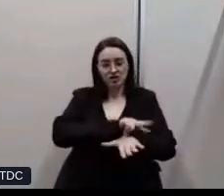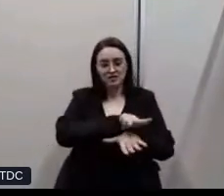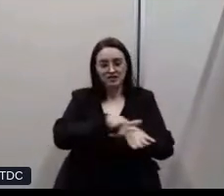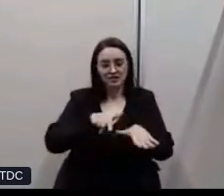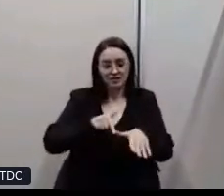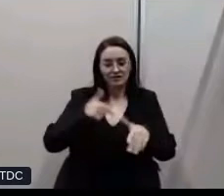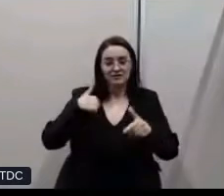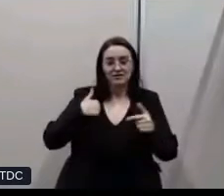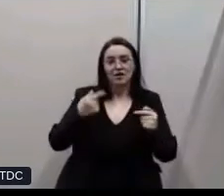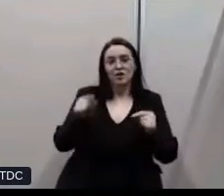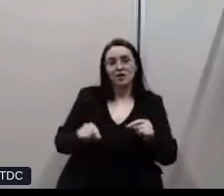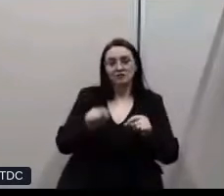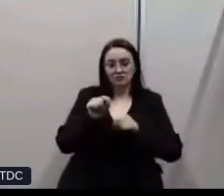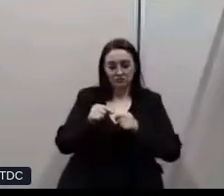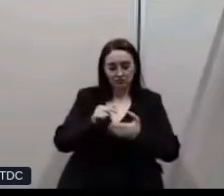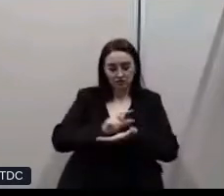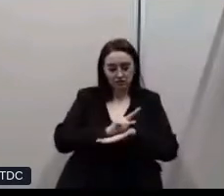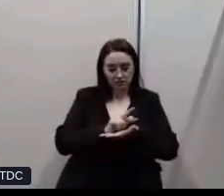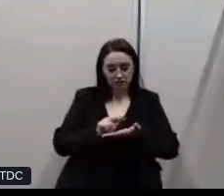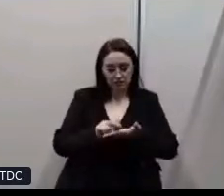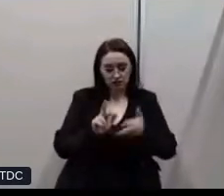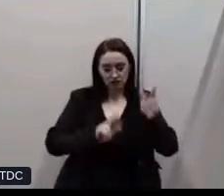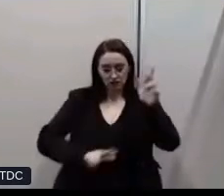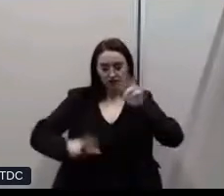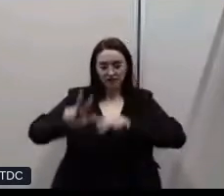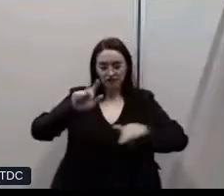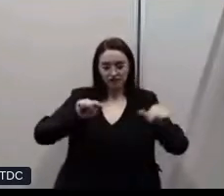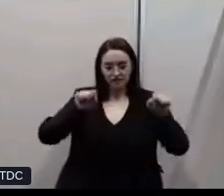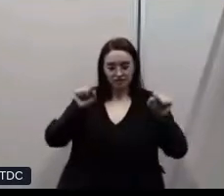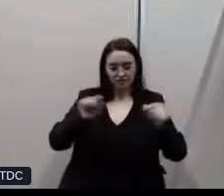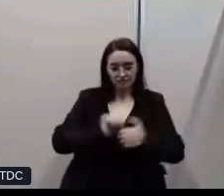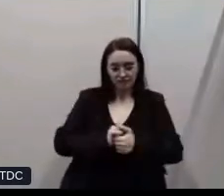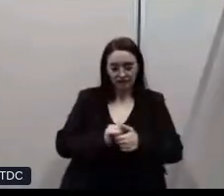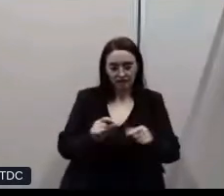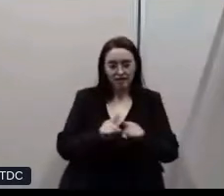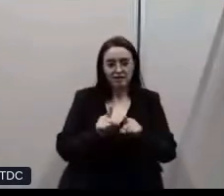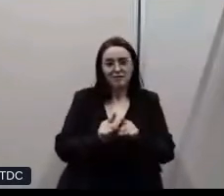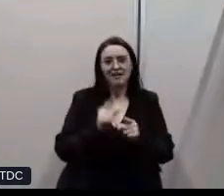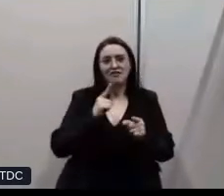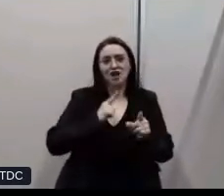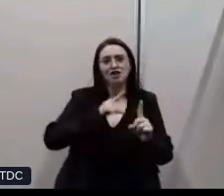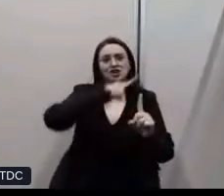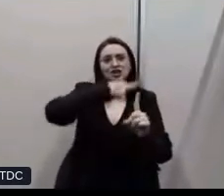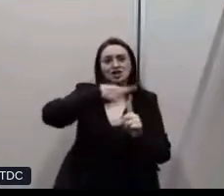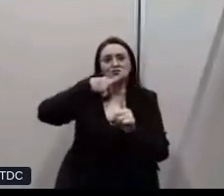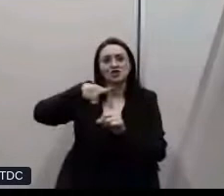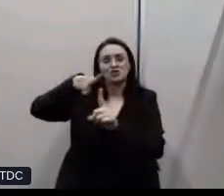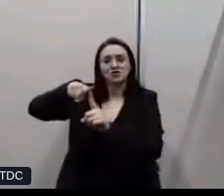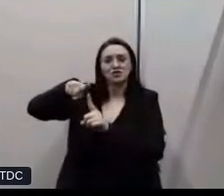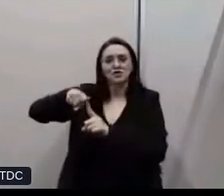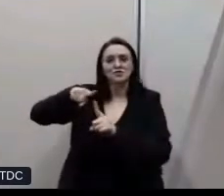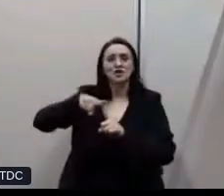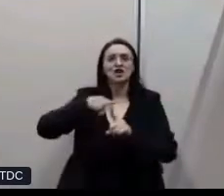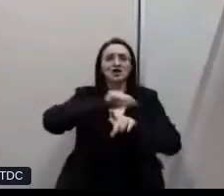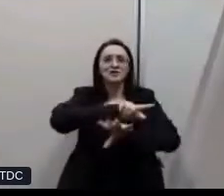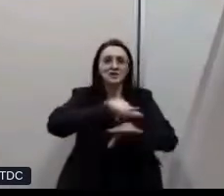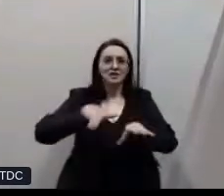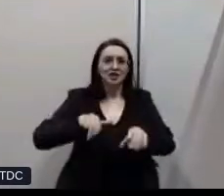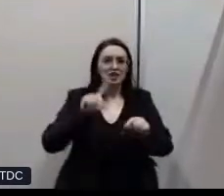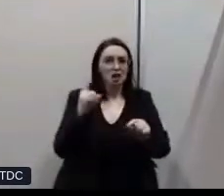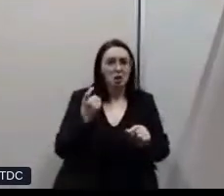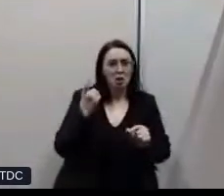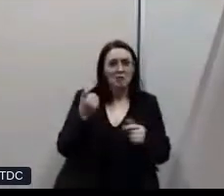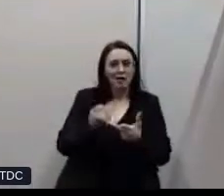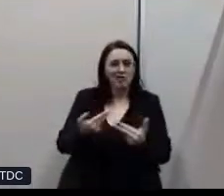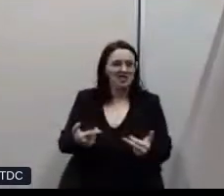a variedade, a pluralidade, são as coisas que são diferentes entre si. A gente pode ter vários tipos de diversidade. A diversidade não é uma